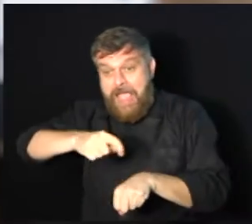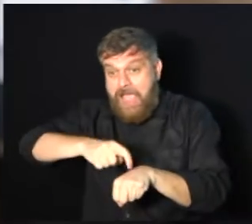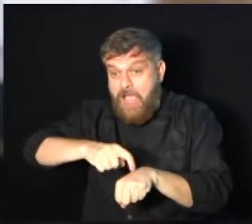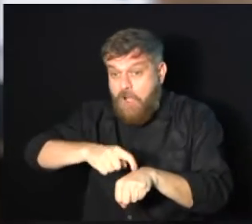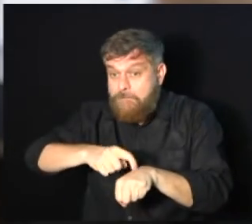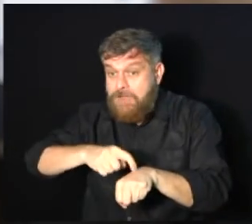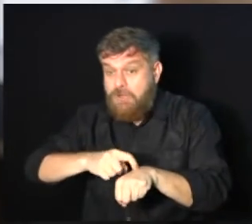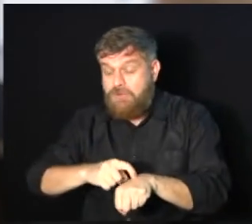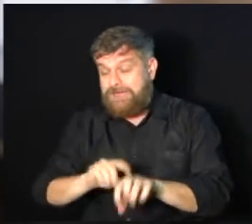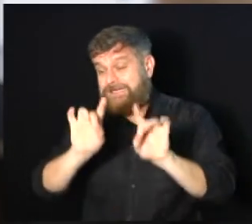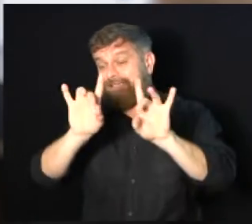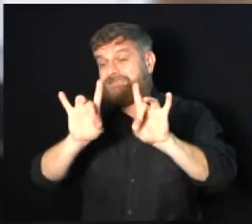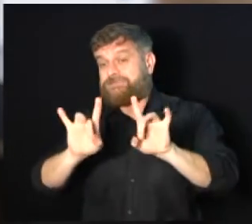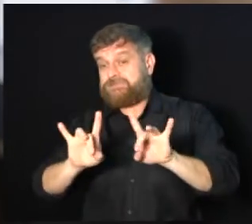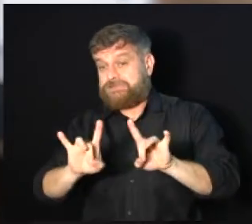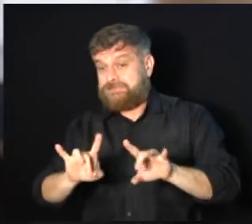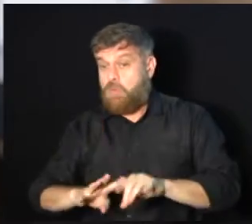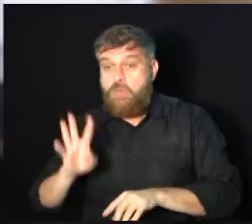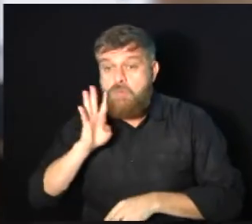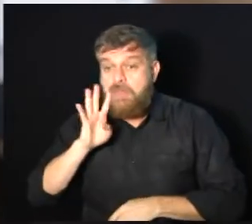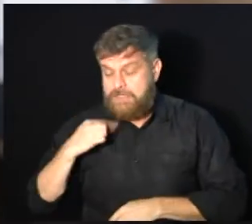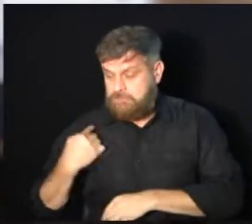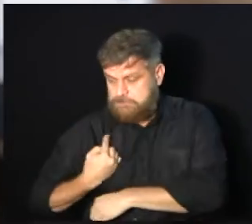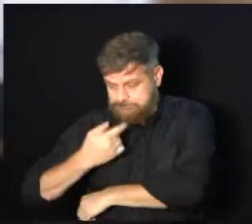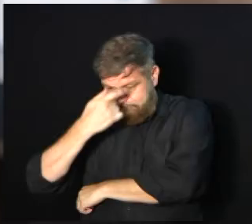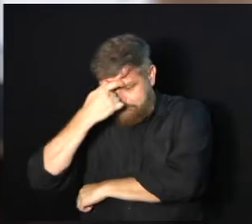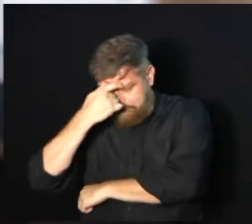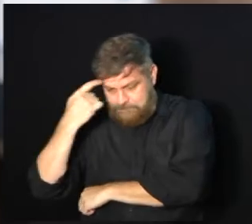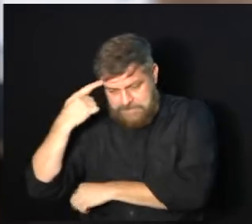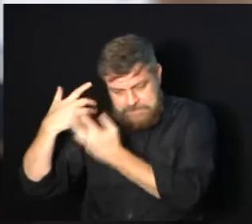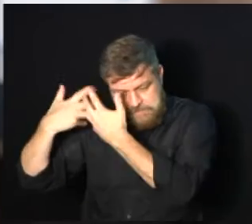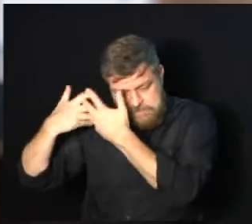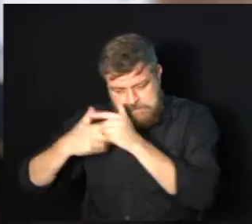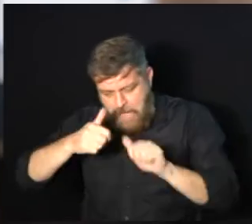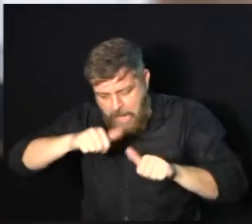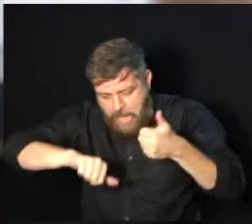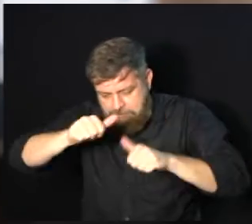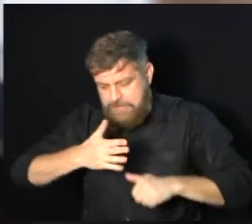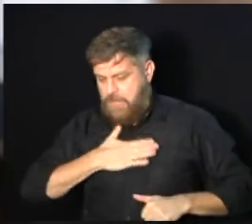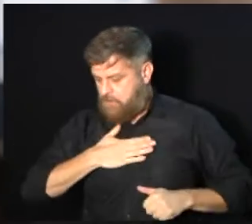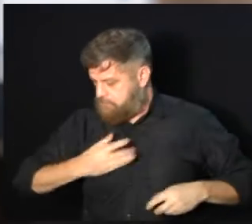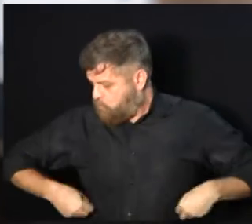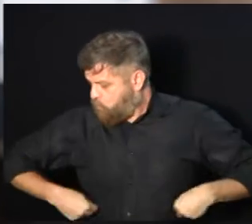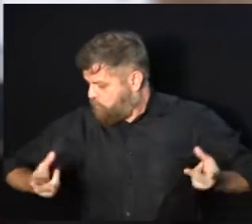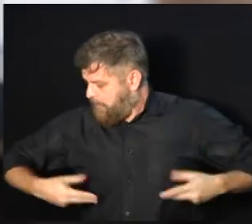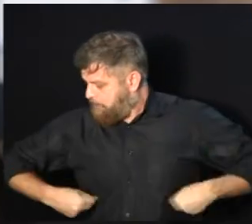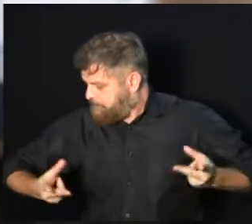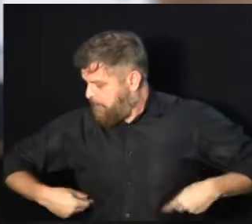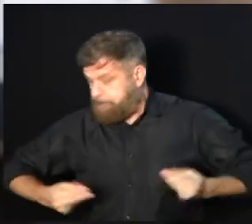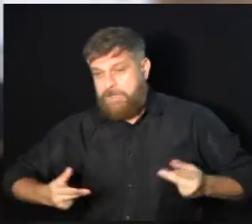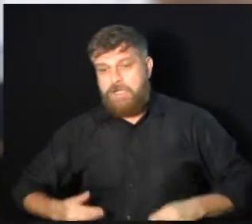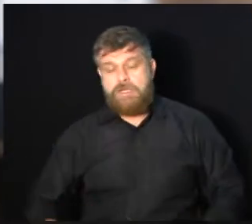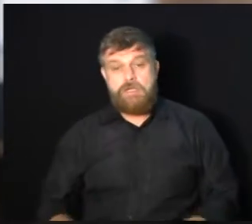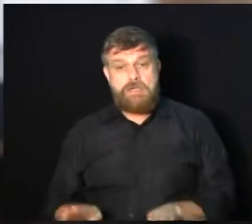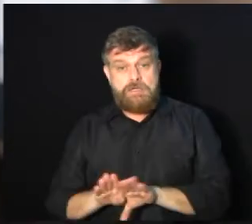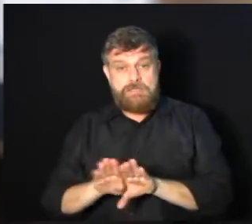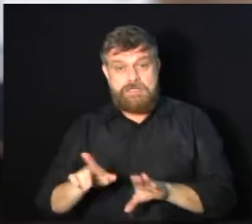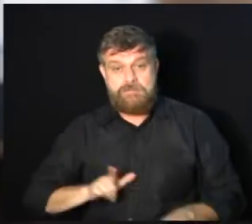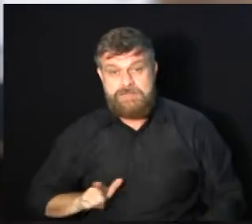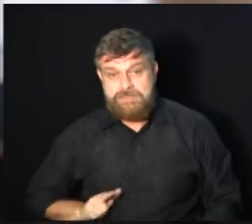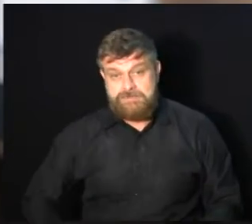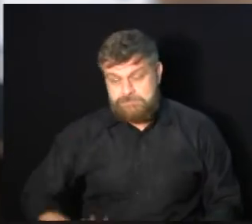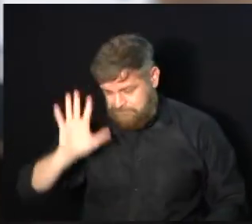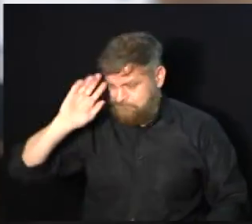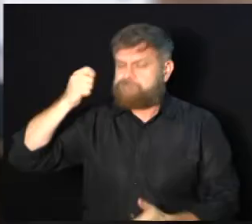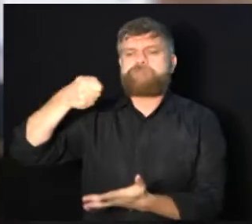muito específico, muito legal para você fazer uma análise crítica desses gastos. E aí, tomar as